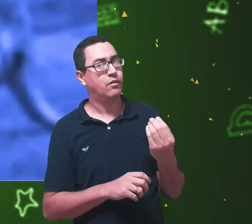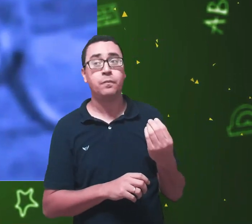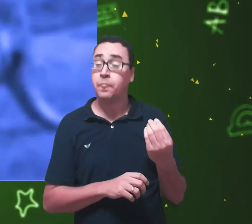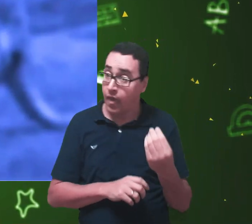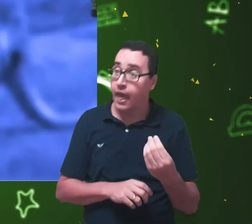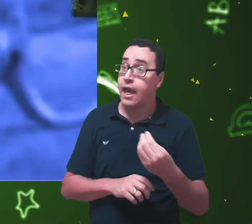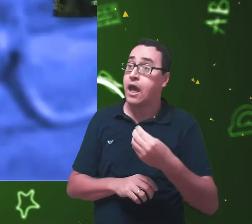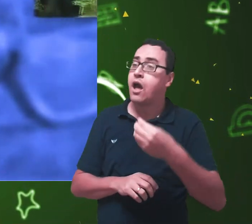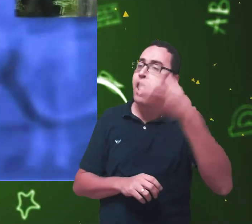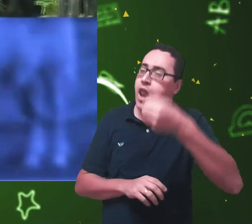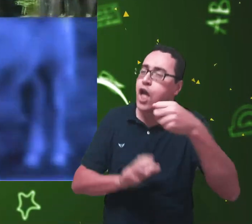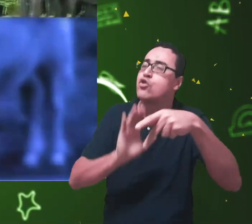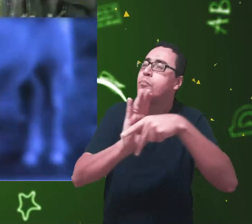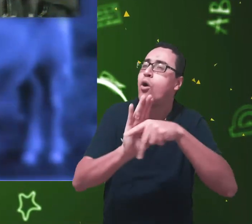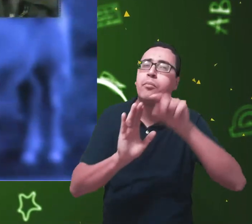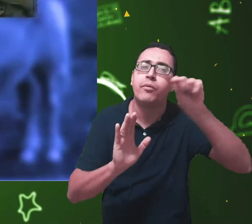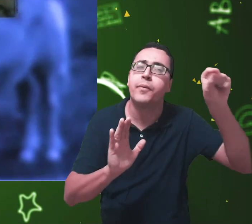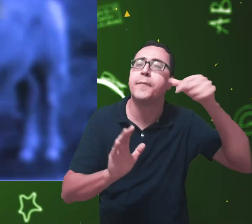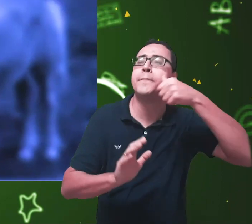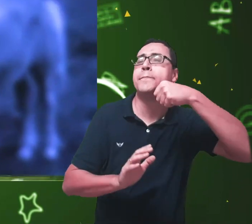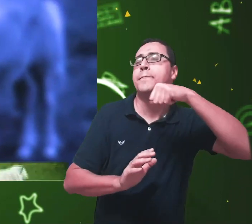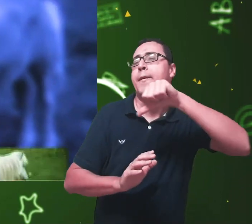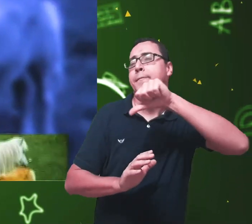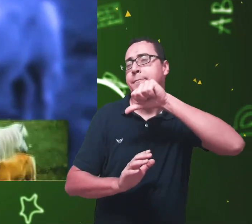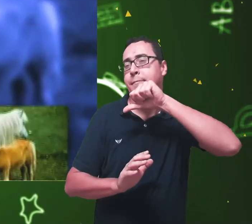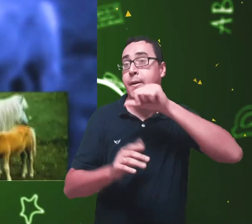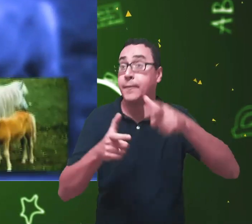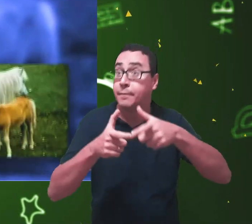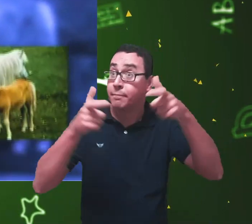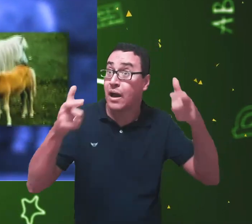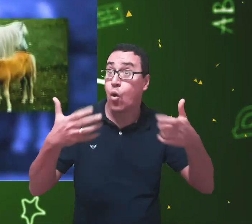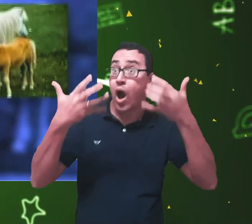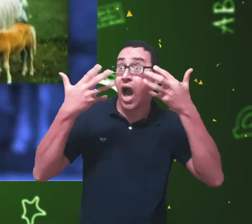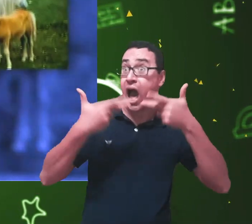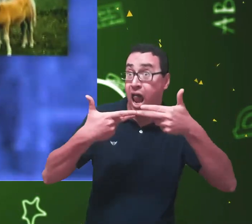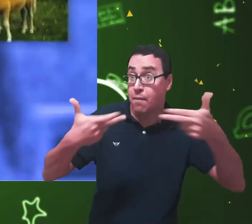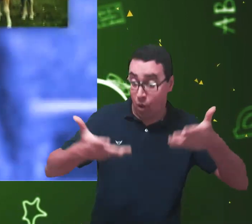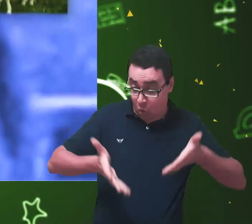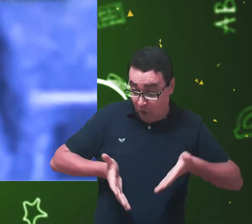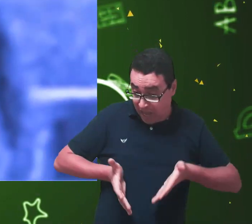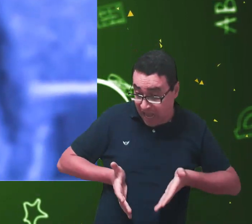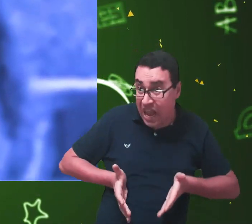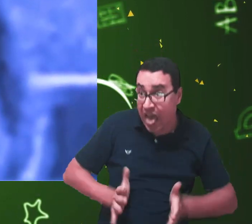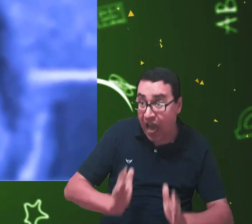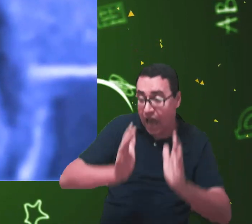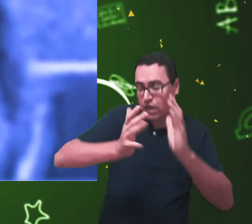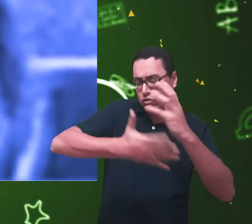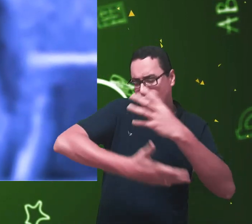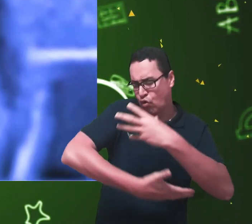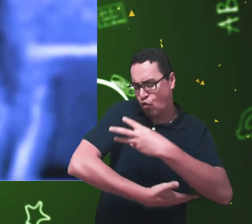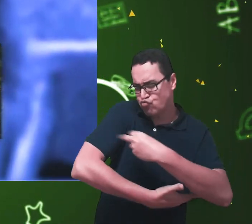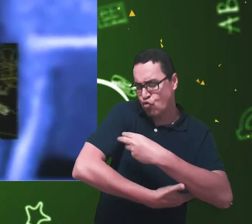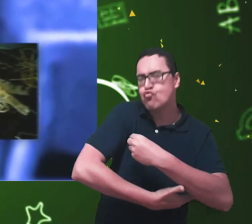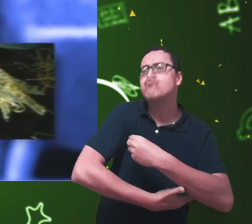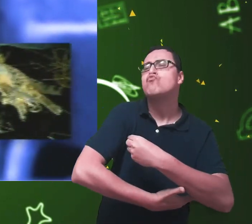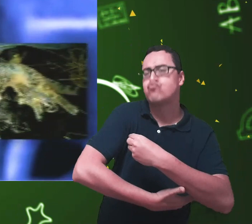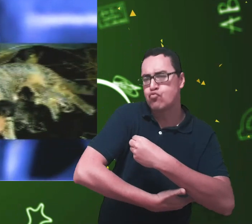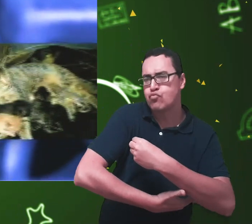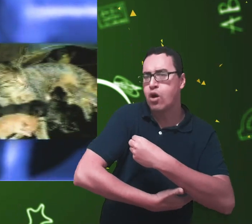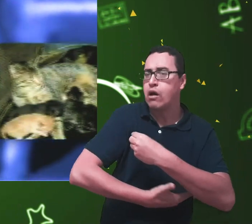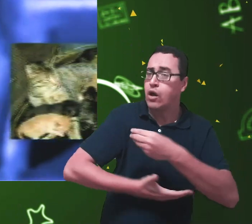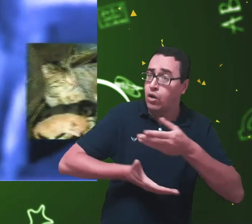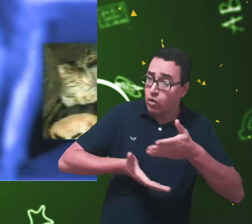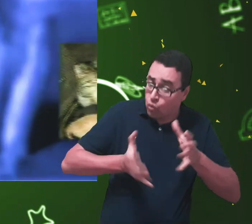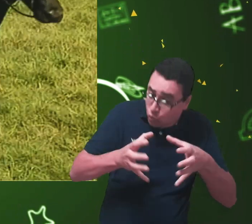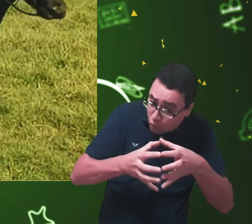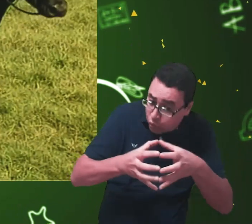Da mãe, Kika. O leite das mamães é a primeira refeição de muitos animais. Por mamarem desde